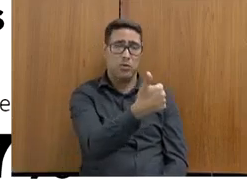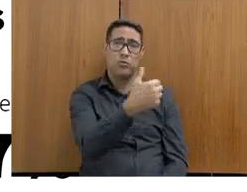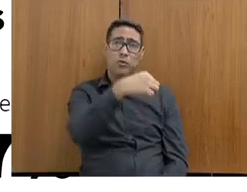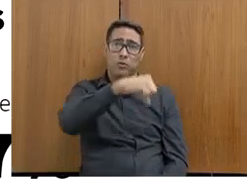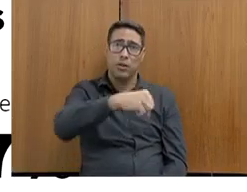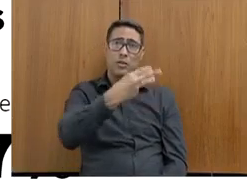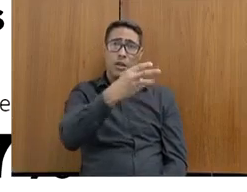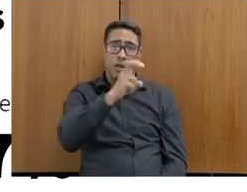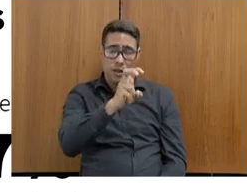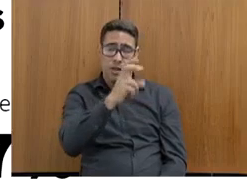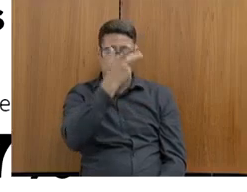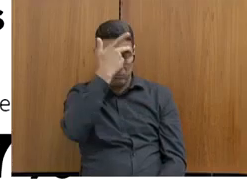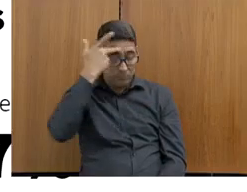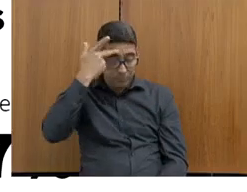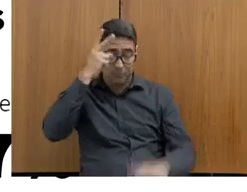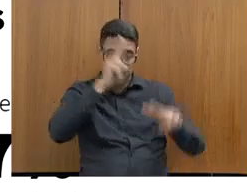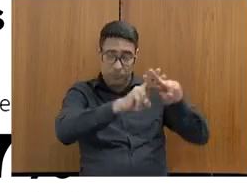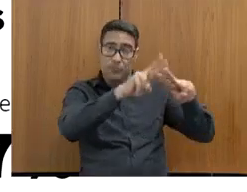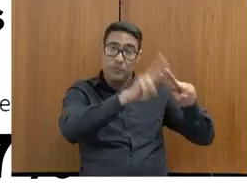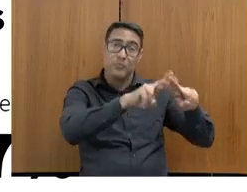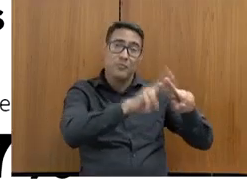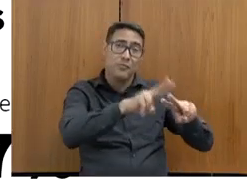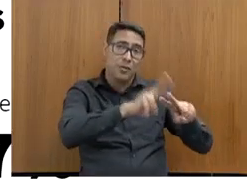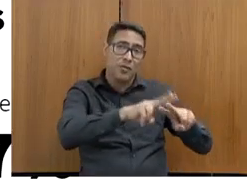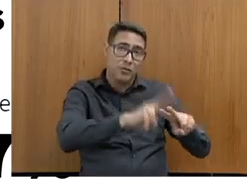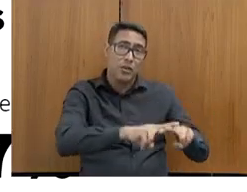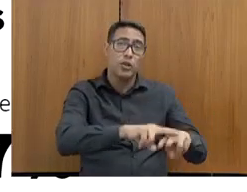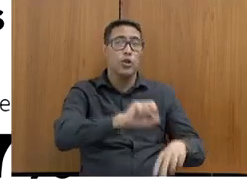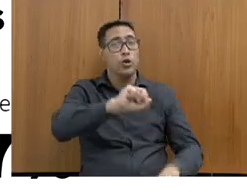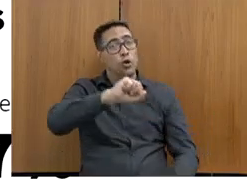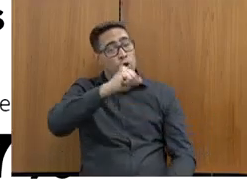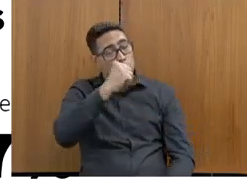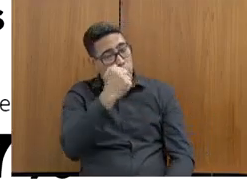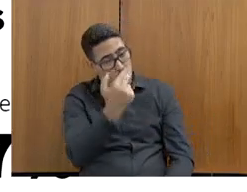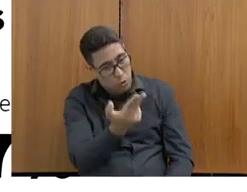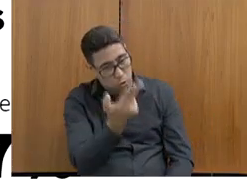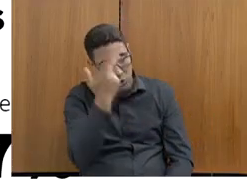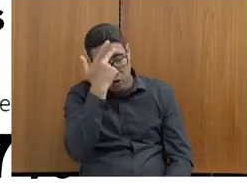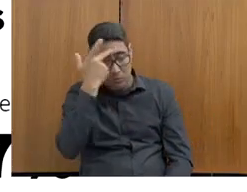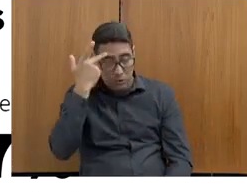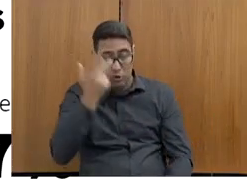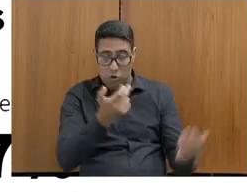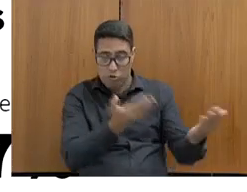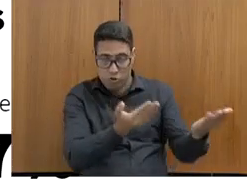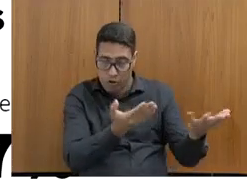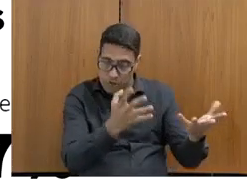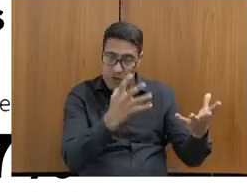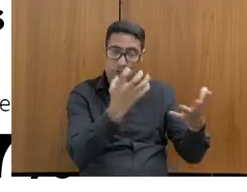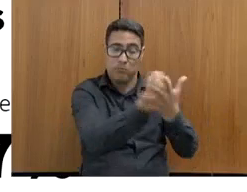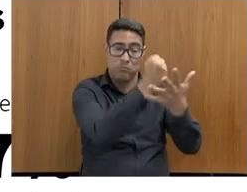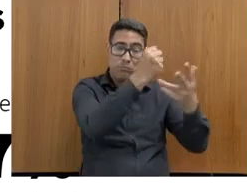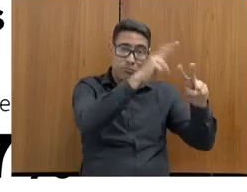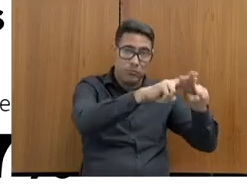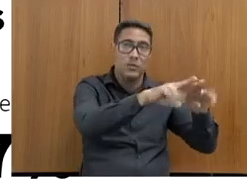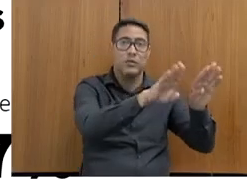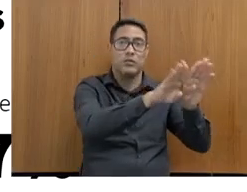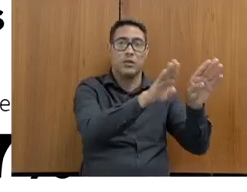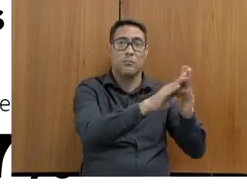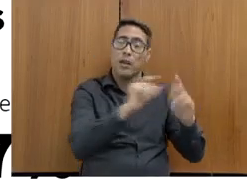prisões ou apreensões de menores autores de Atos infracionais com aumento de